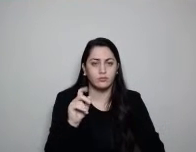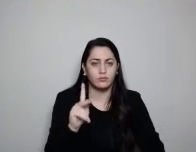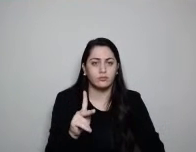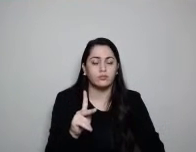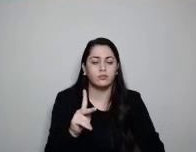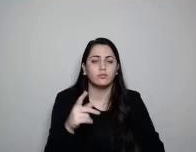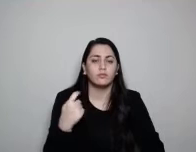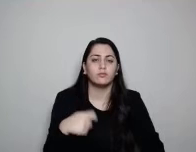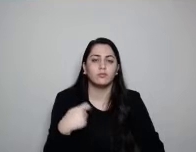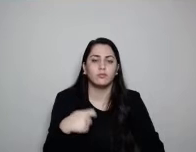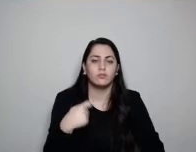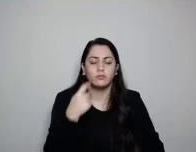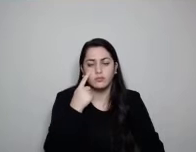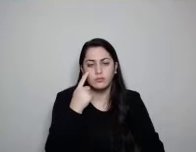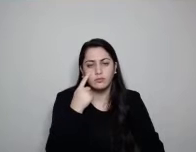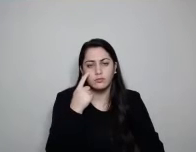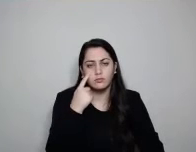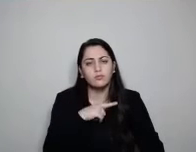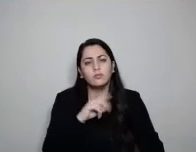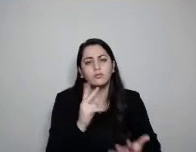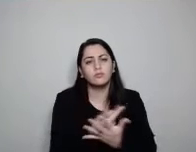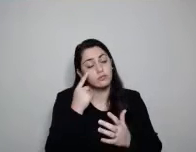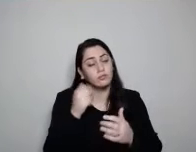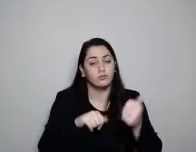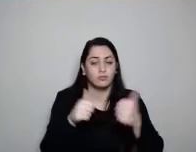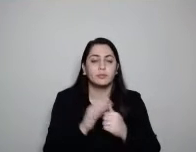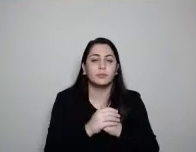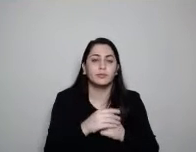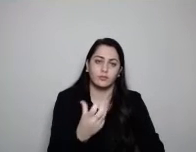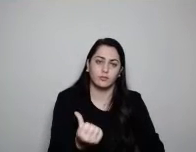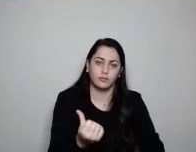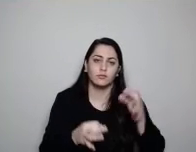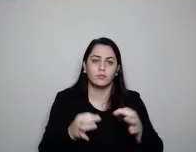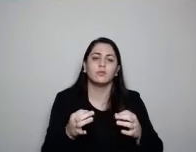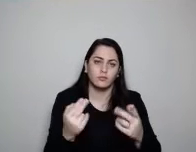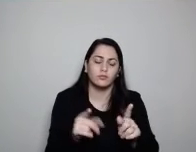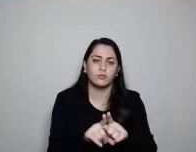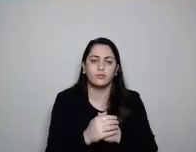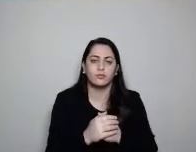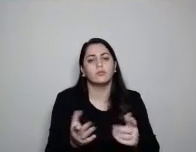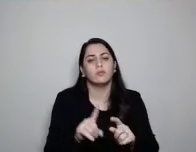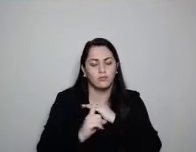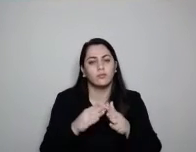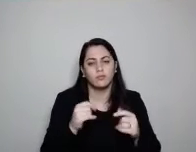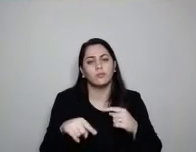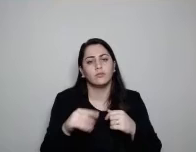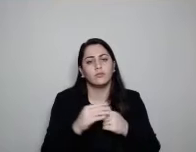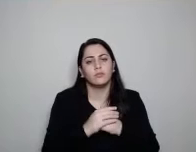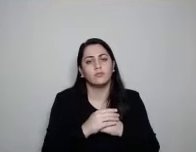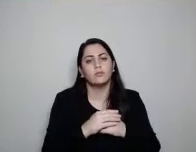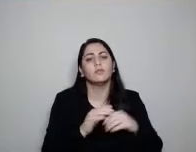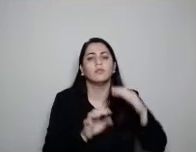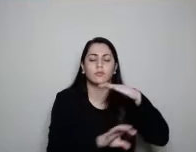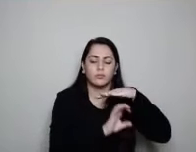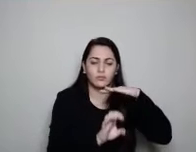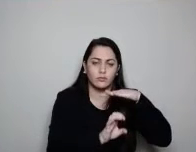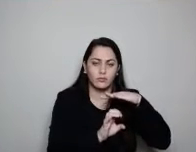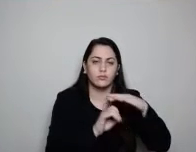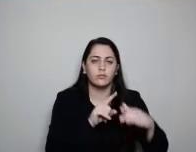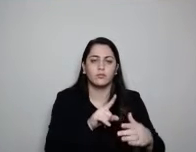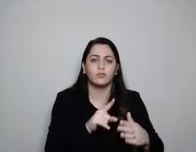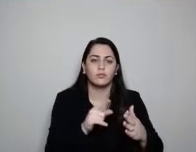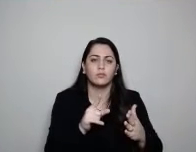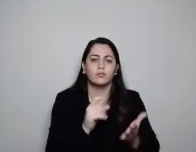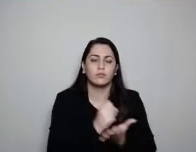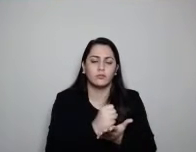relação civil do consumidor, método linear ponderado do Gauss, uma aplicação e insurgência da instituição demandada, capitalização mensal